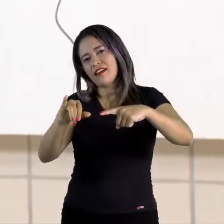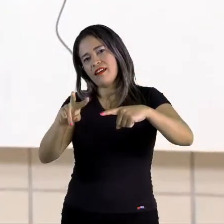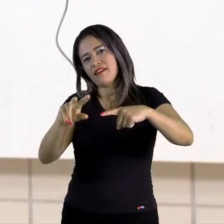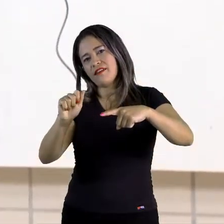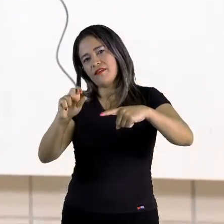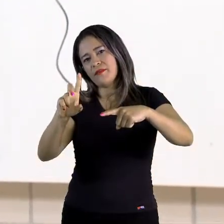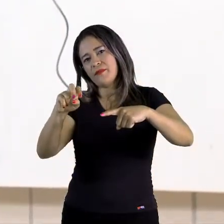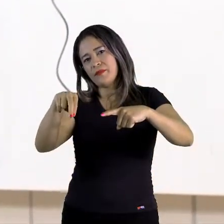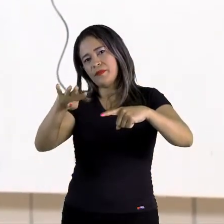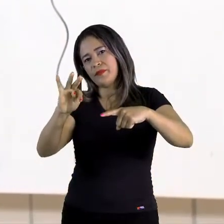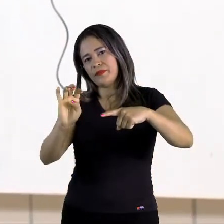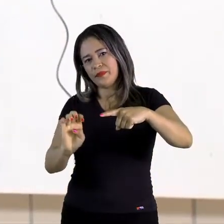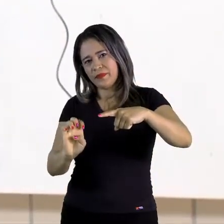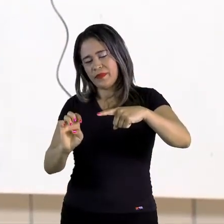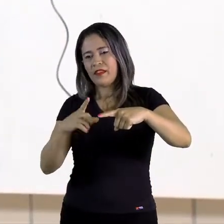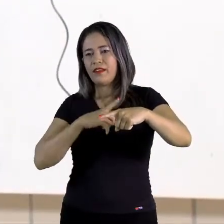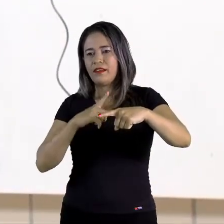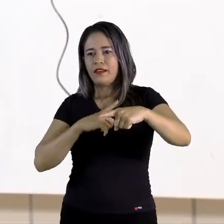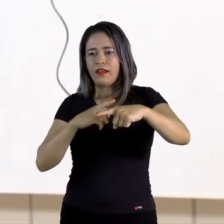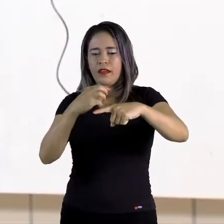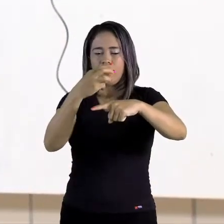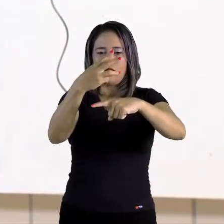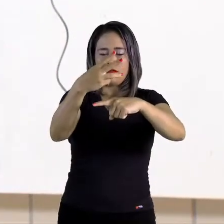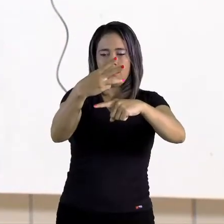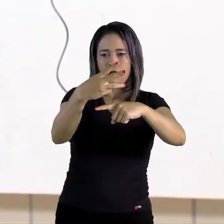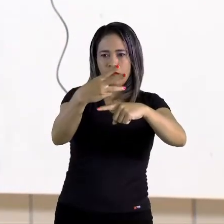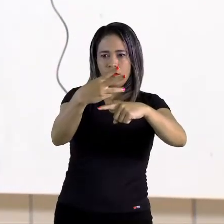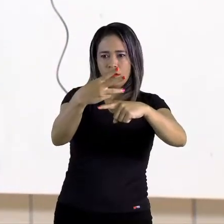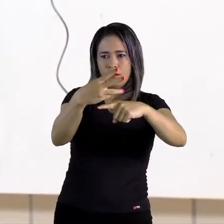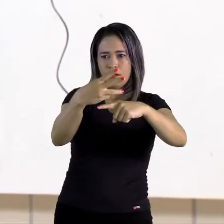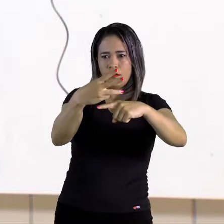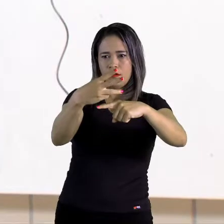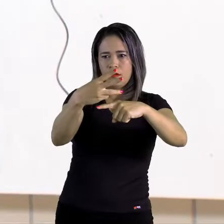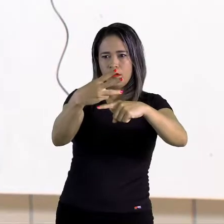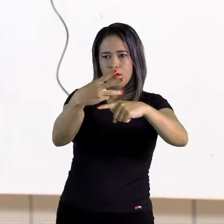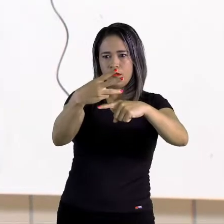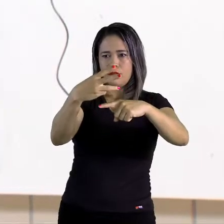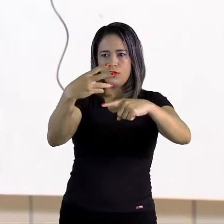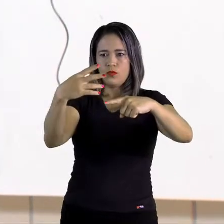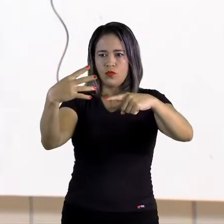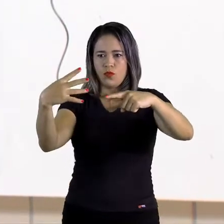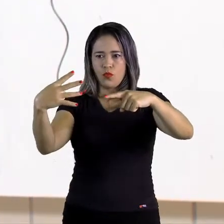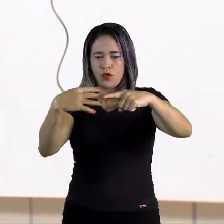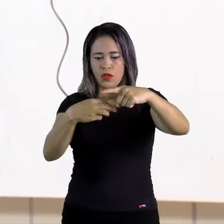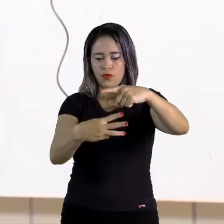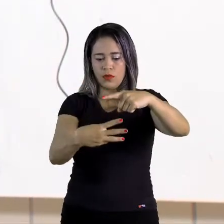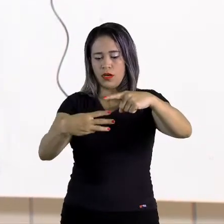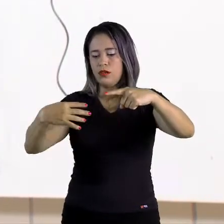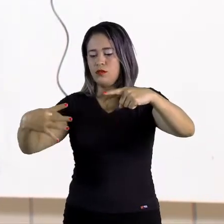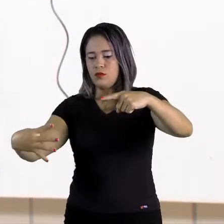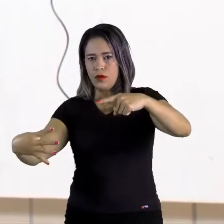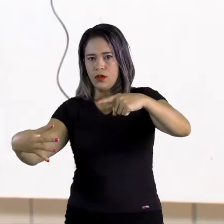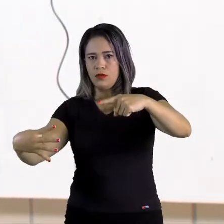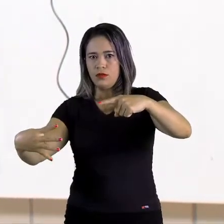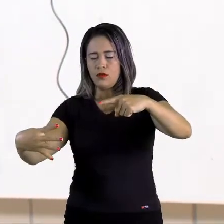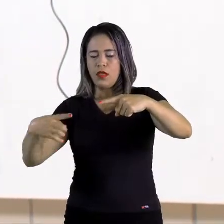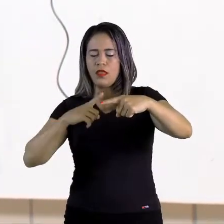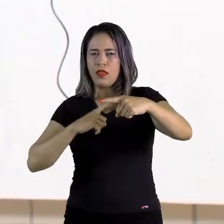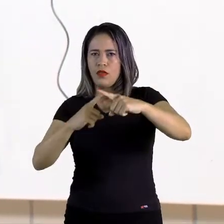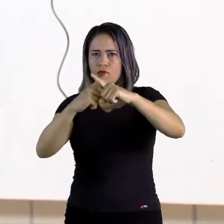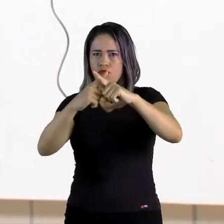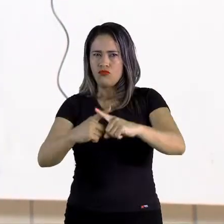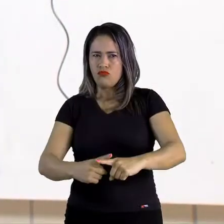eu tenho aqui o 3 e o 4, na tabuada do 3 e na tabuada do 4, tem um número